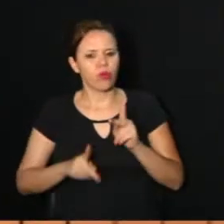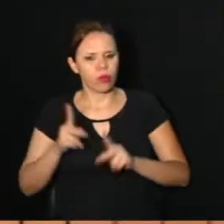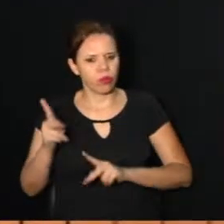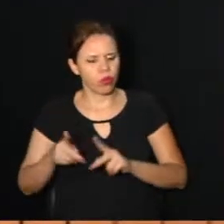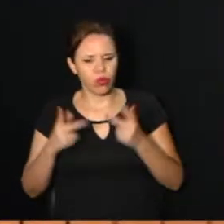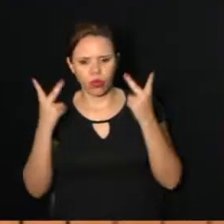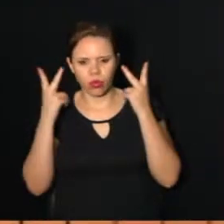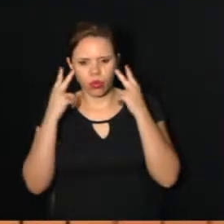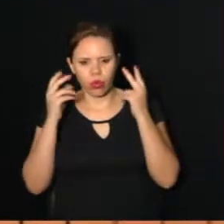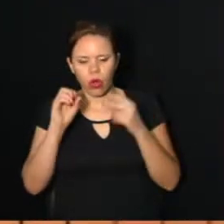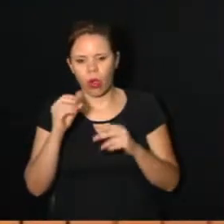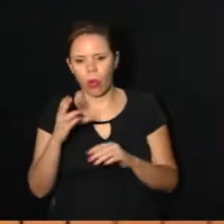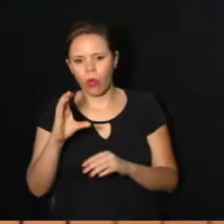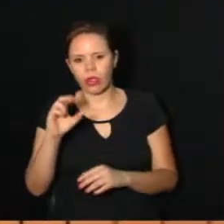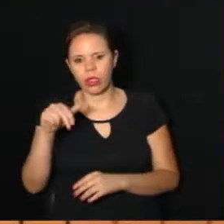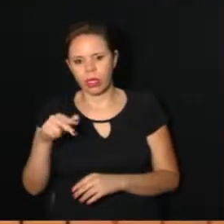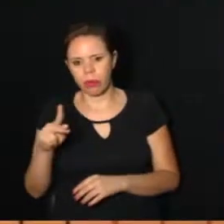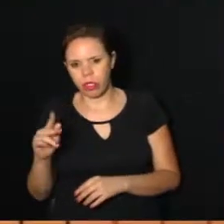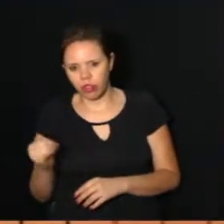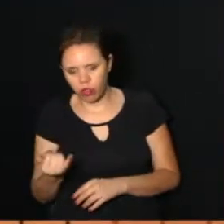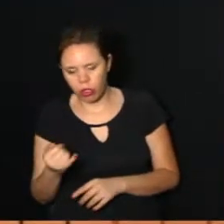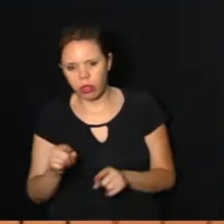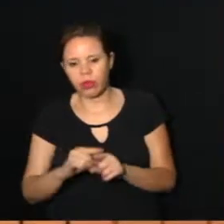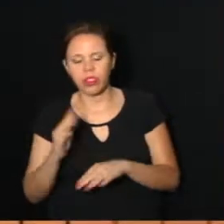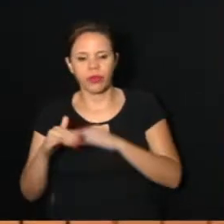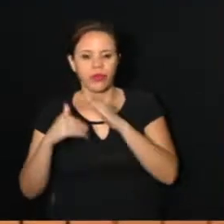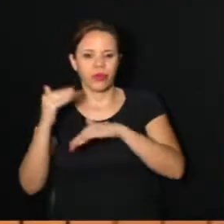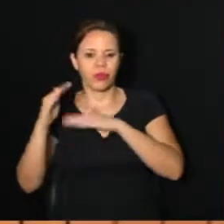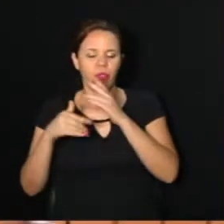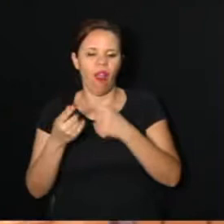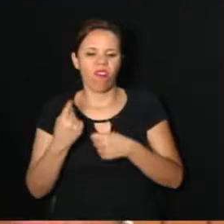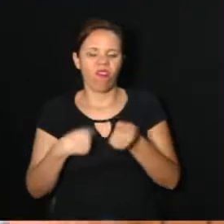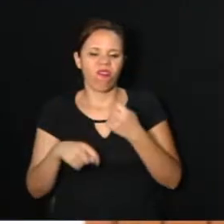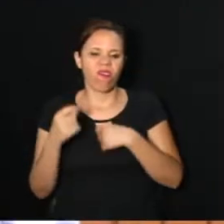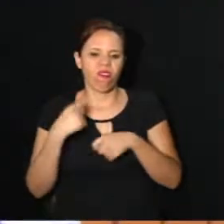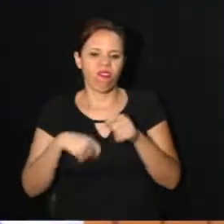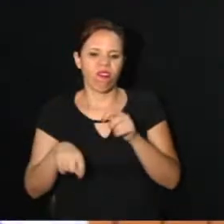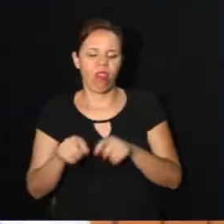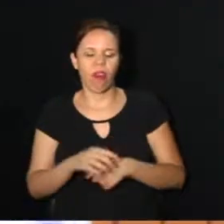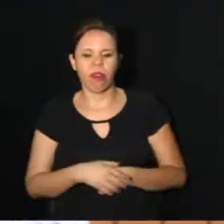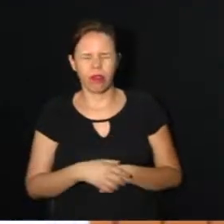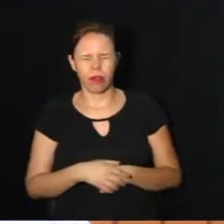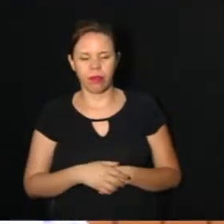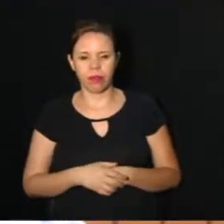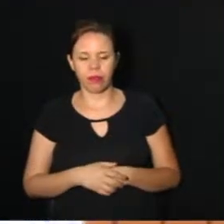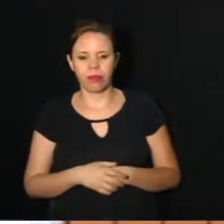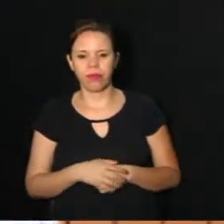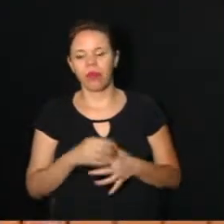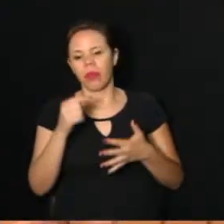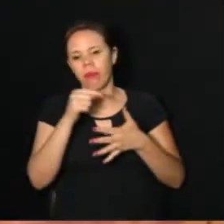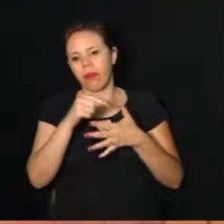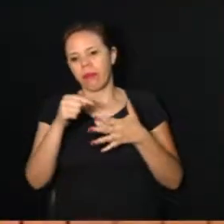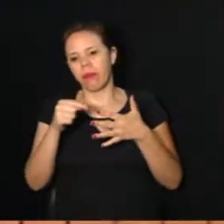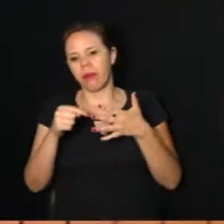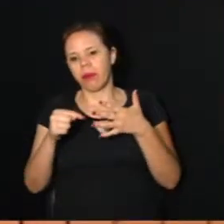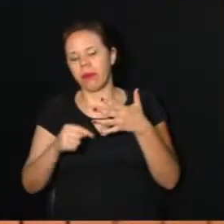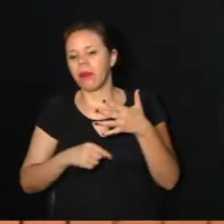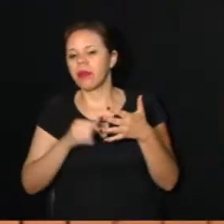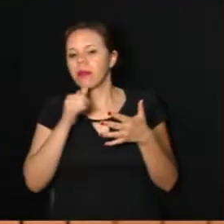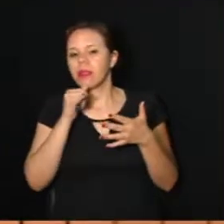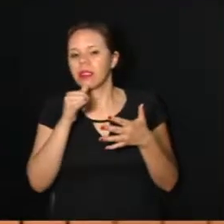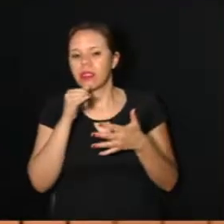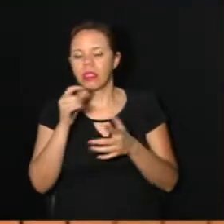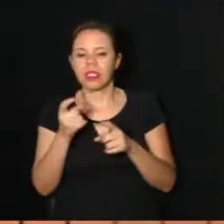natural ou jurídica, essenciais para o desenvolvimento e o crescimento econômico, e daí ele vai citando item a item. Por exemplo, inciso